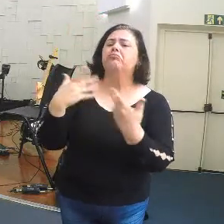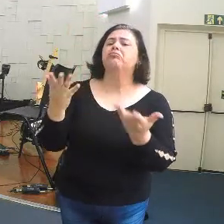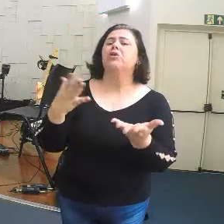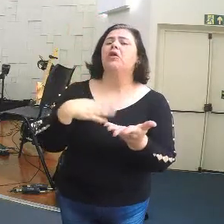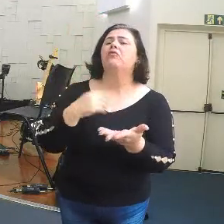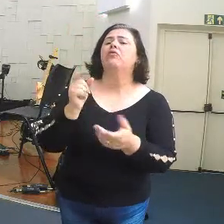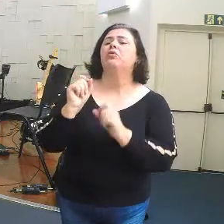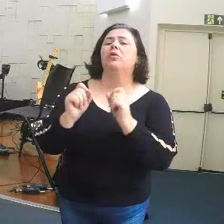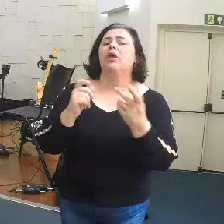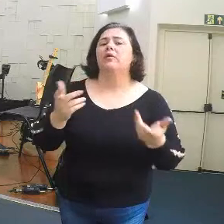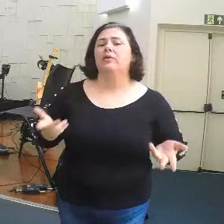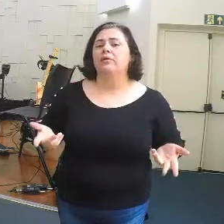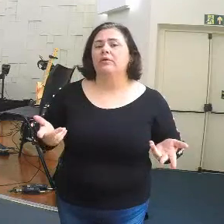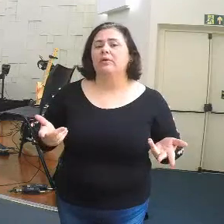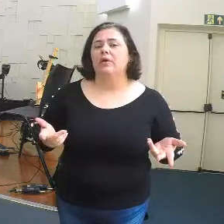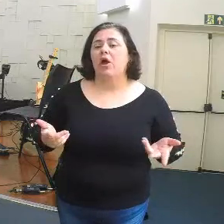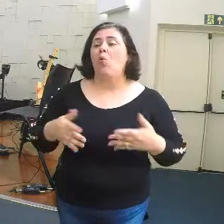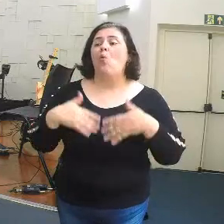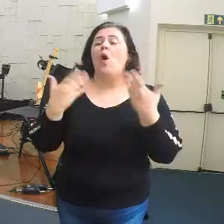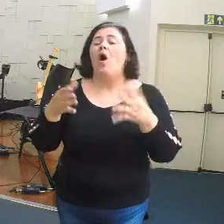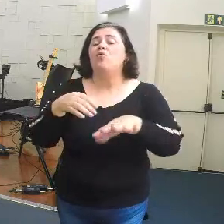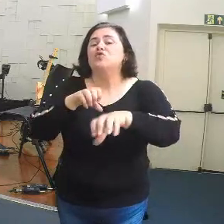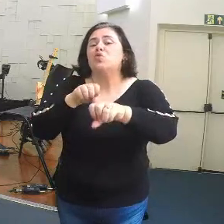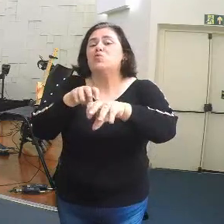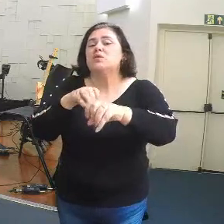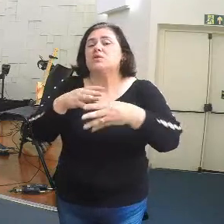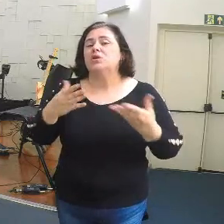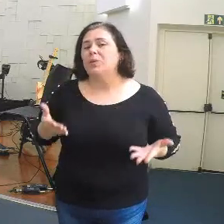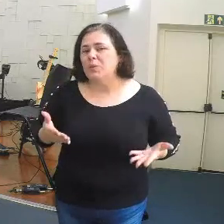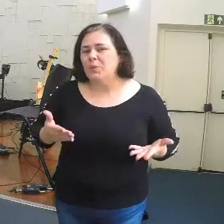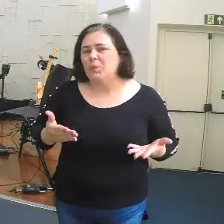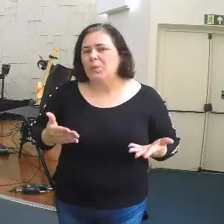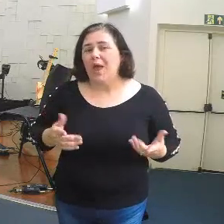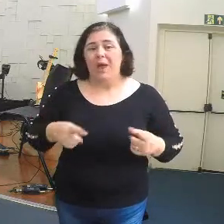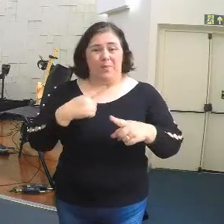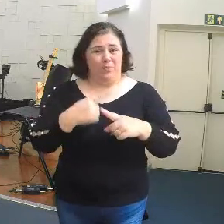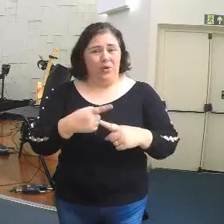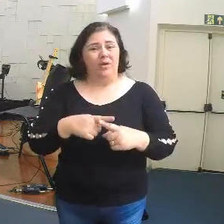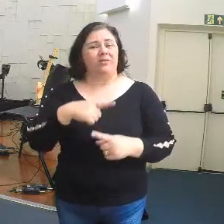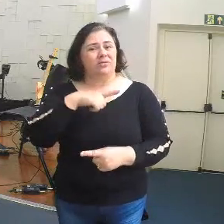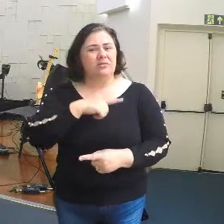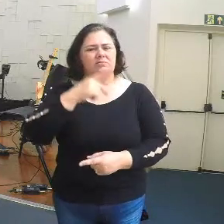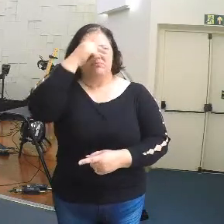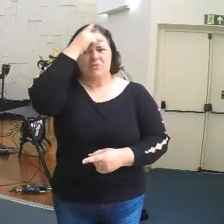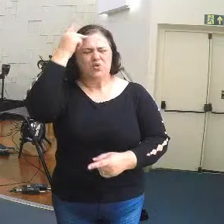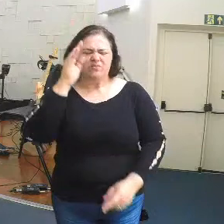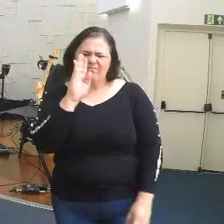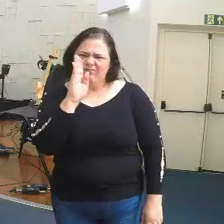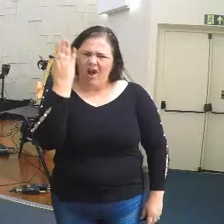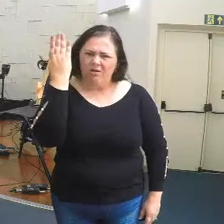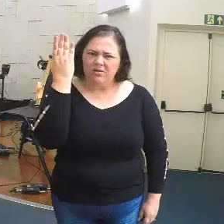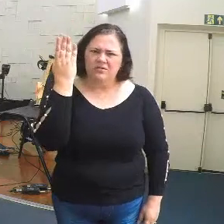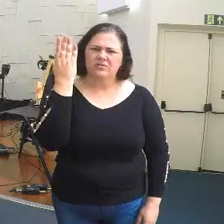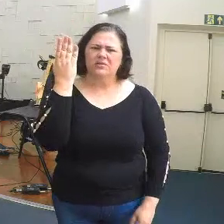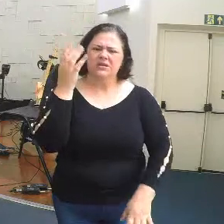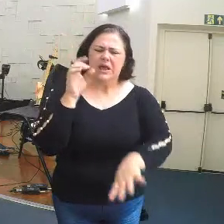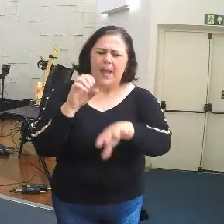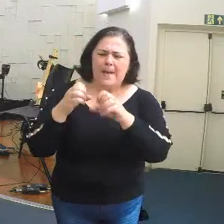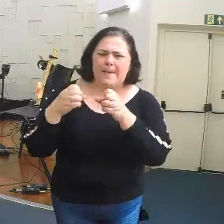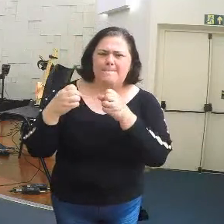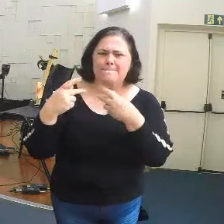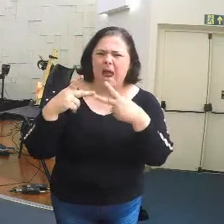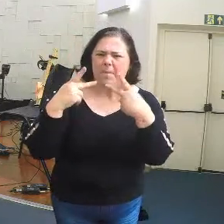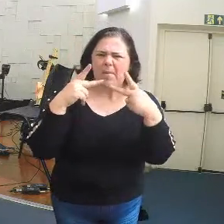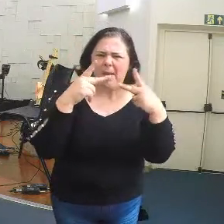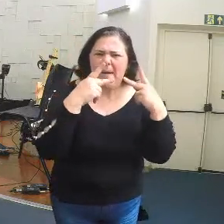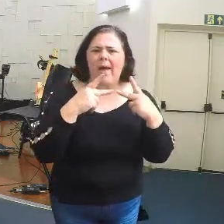se referindo ao ensino, porque muitos falsos profetas têm saído pelo mundo. Versículo 2, nisto reconheceis o Espírito